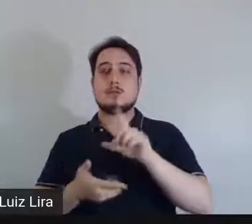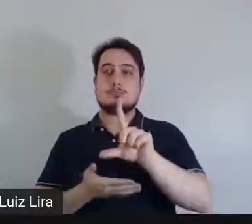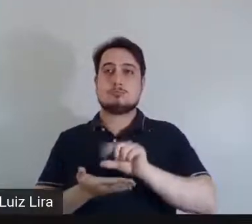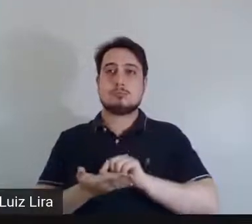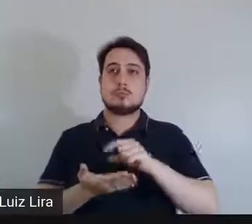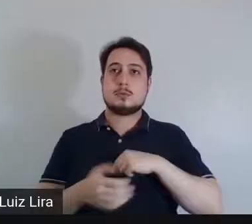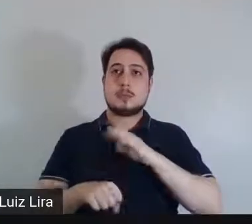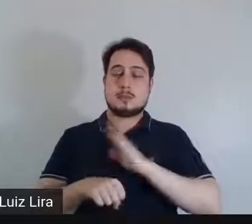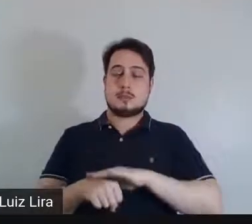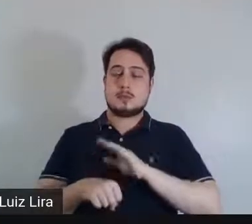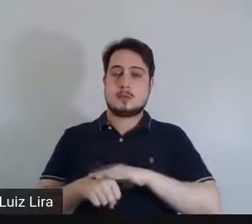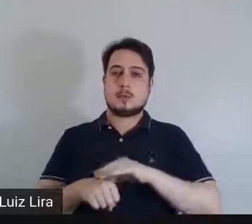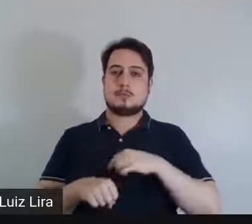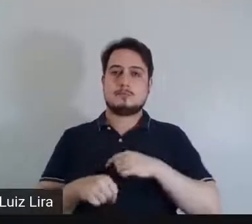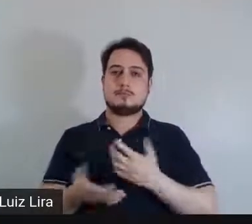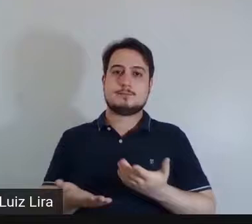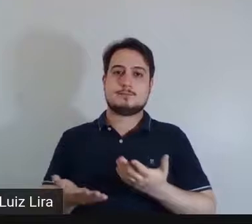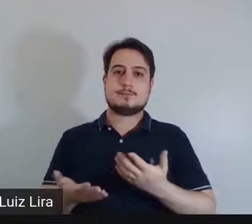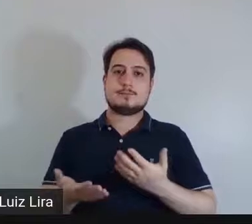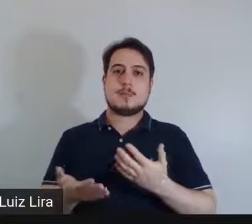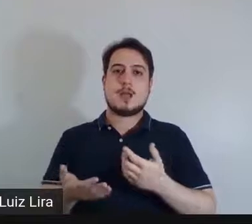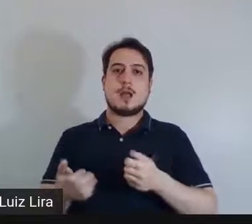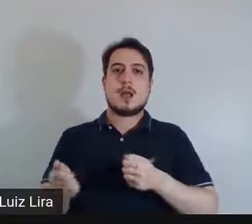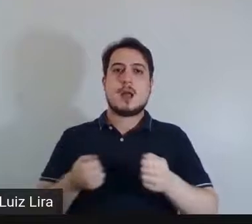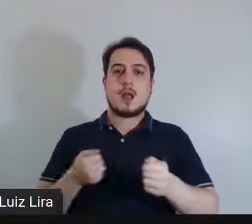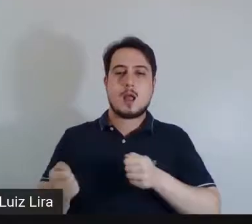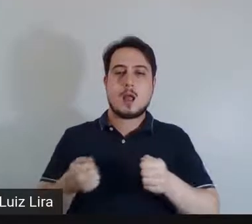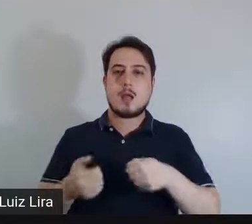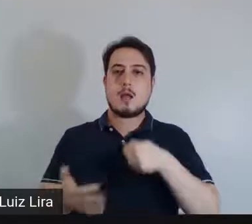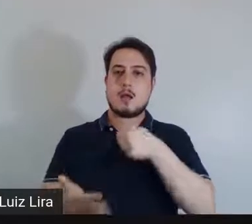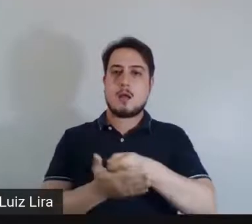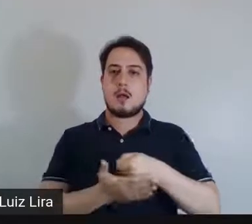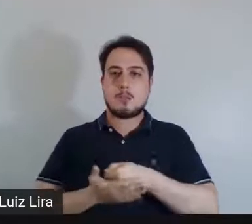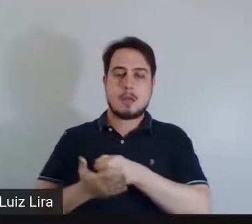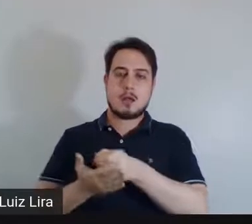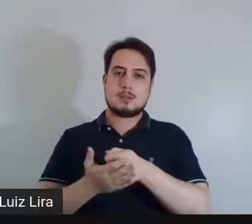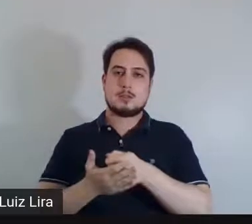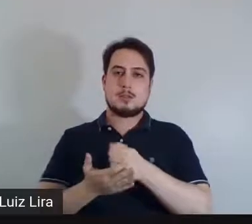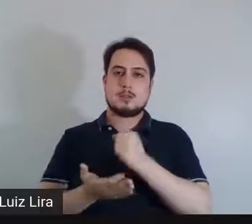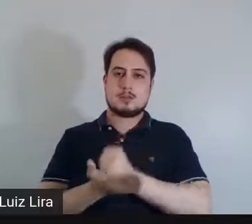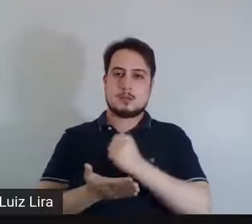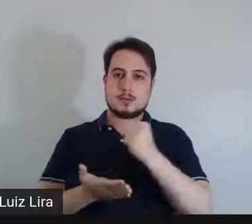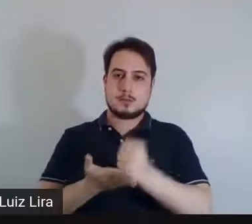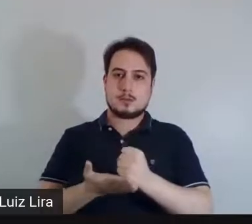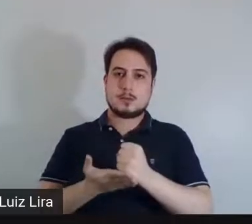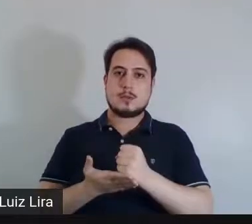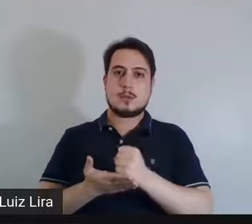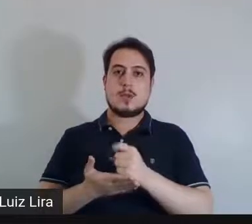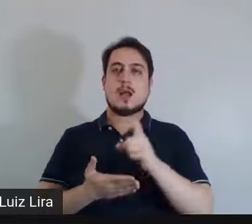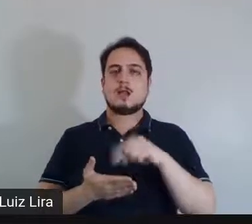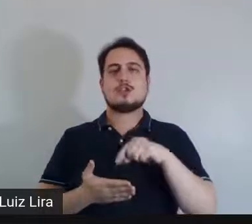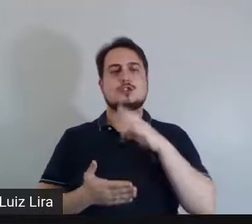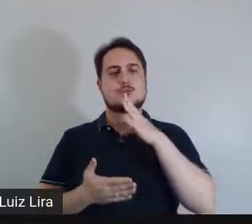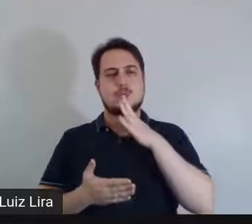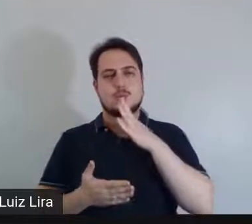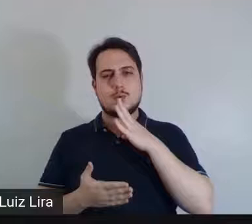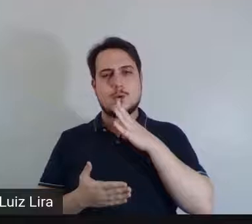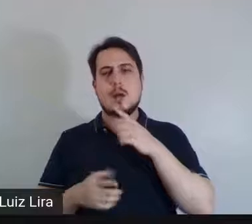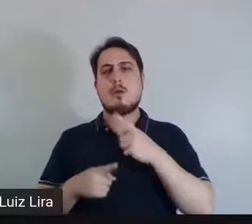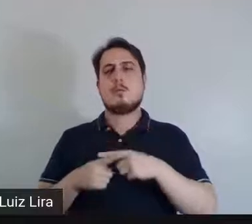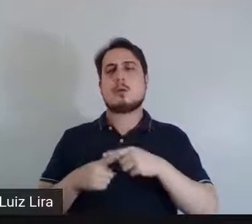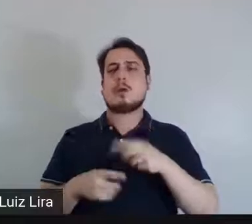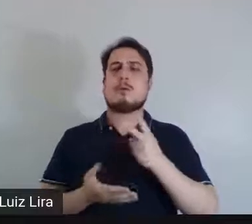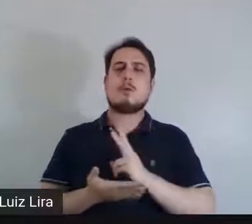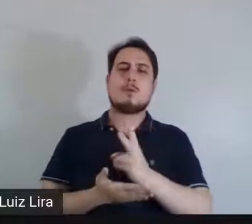contrato terceirizado. A manutenção ou não do pagamento do contrato integral A gente conhece o cenário. Então, por que eu mantenho?